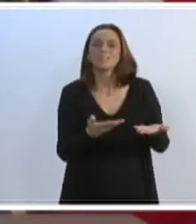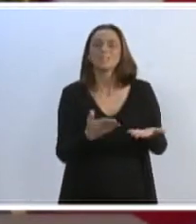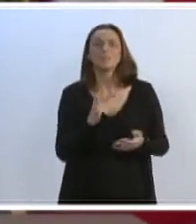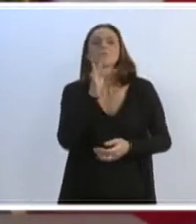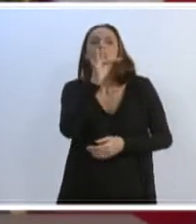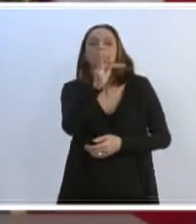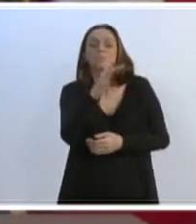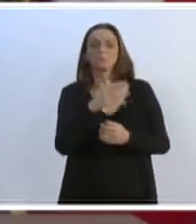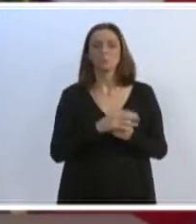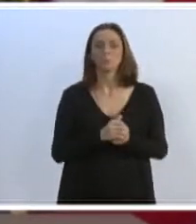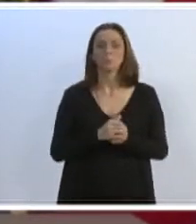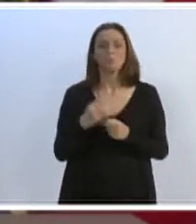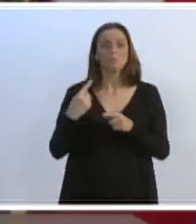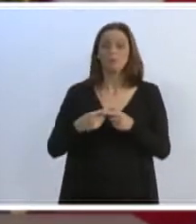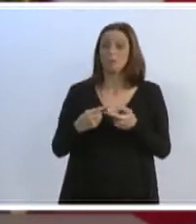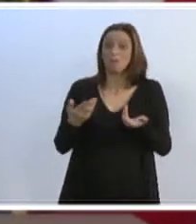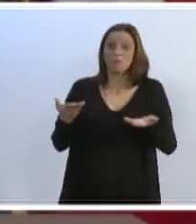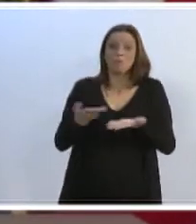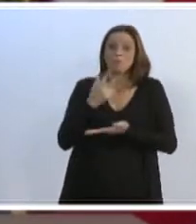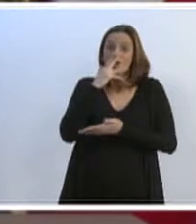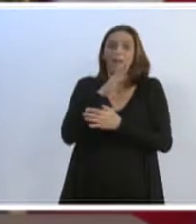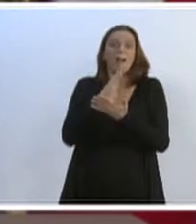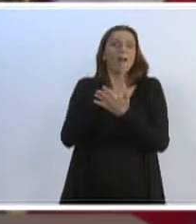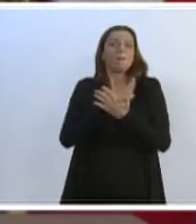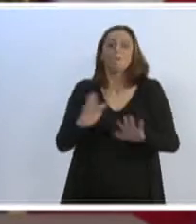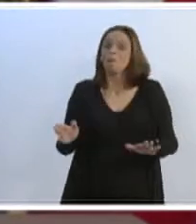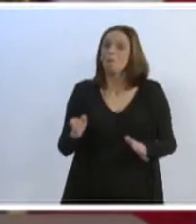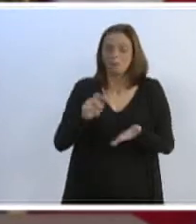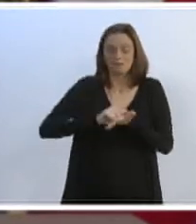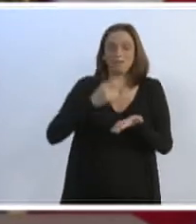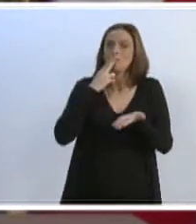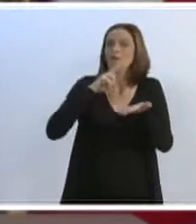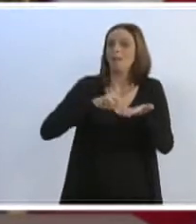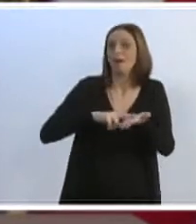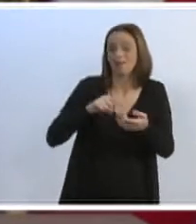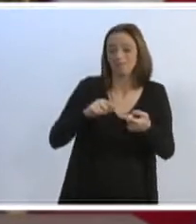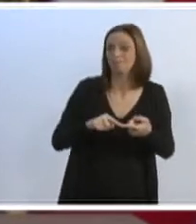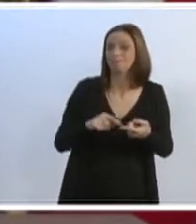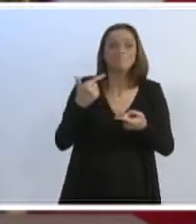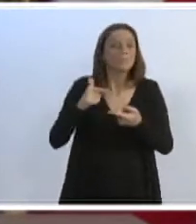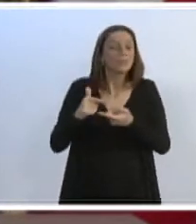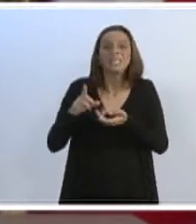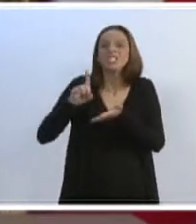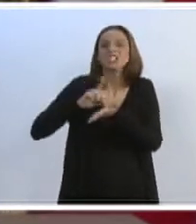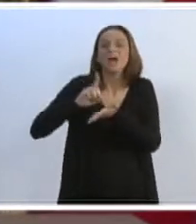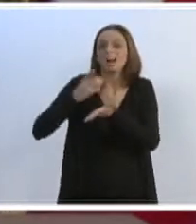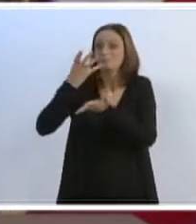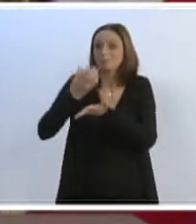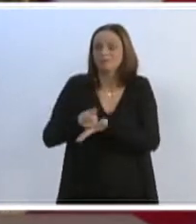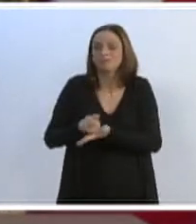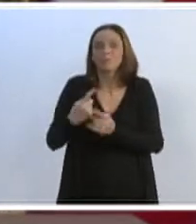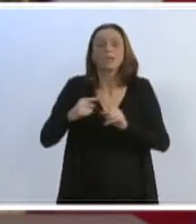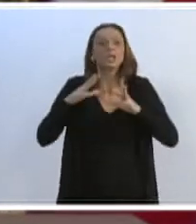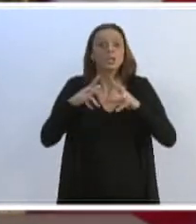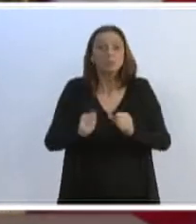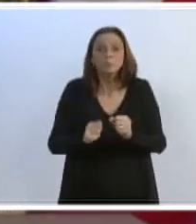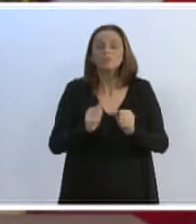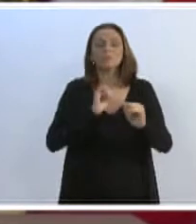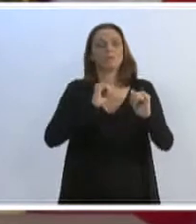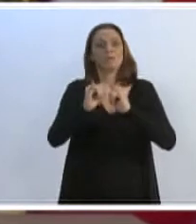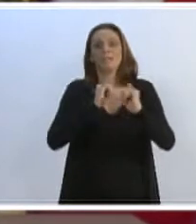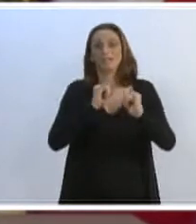estadualização desse acervo. E agora, com essa hemeroteca digital e com essas parcerias, nós estamos podendo,